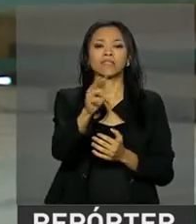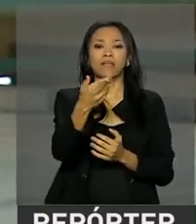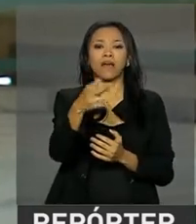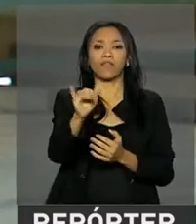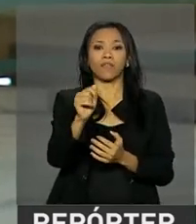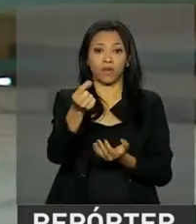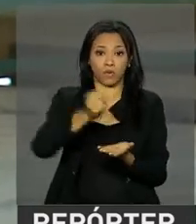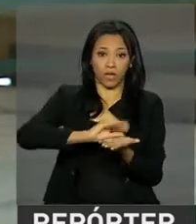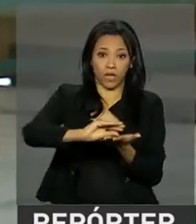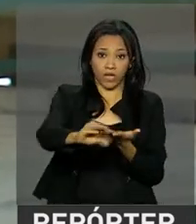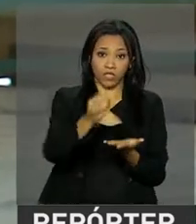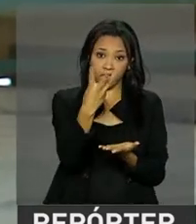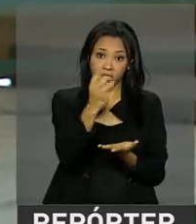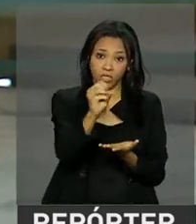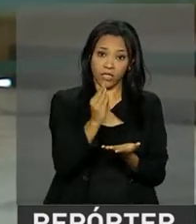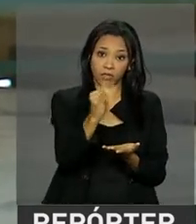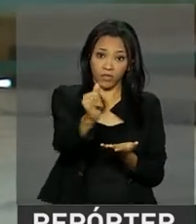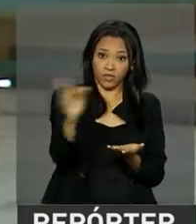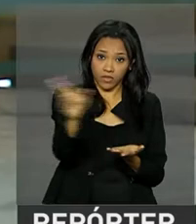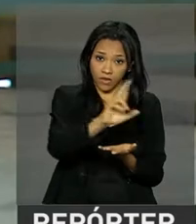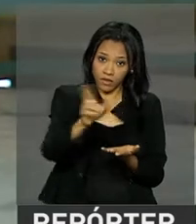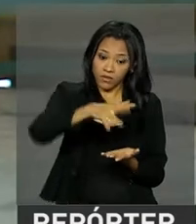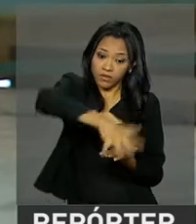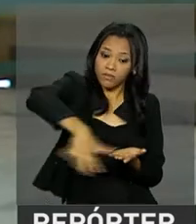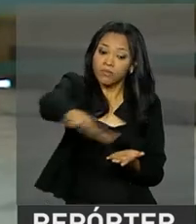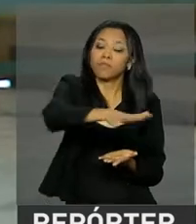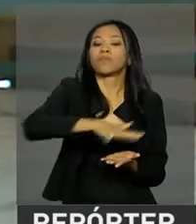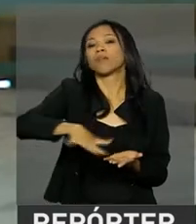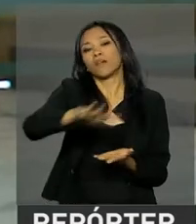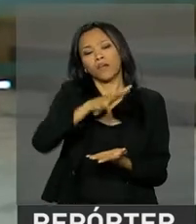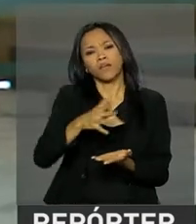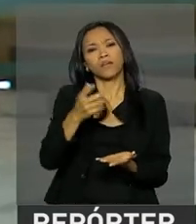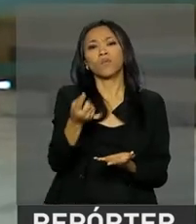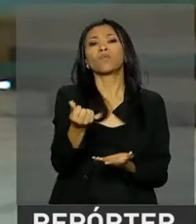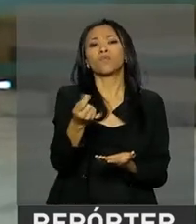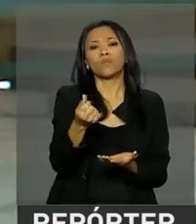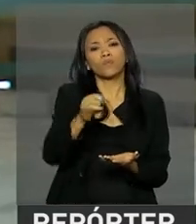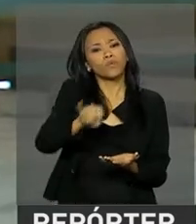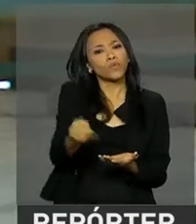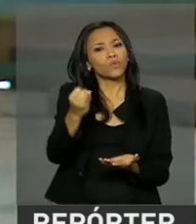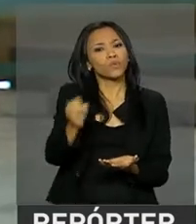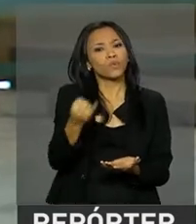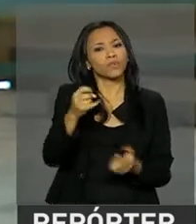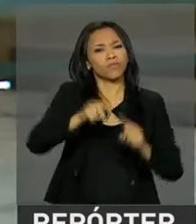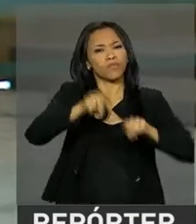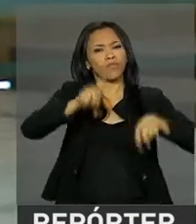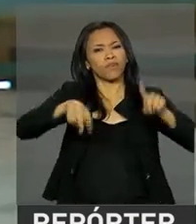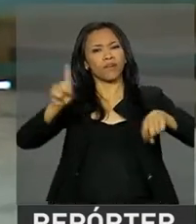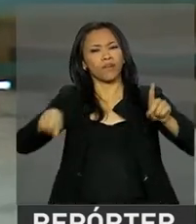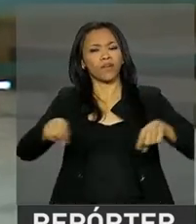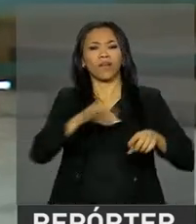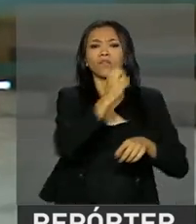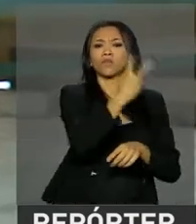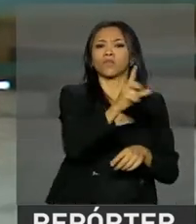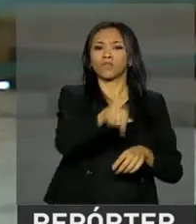30 bilhões de reais para agricultor familiar, a uma taxa de juros que vai variar